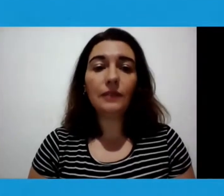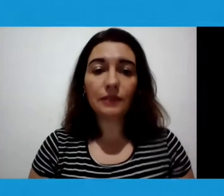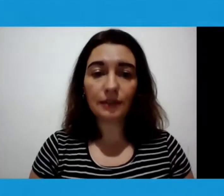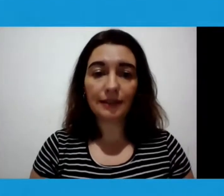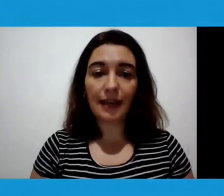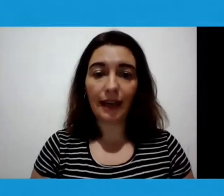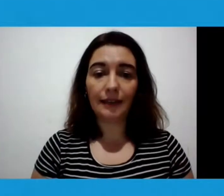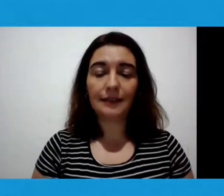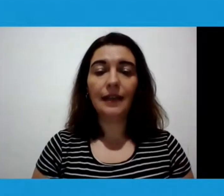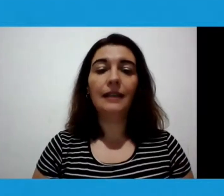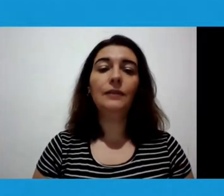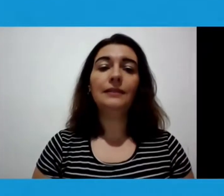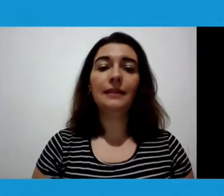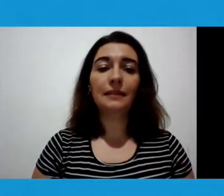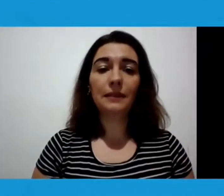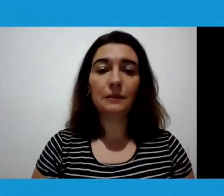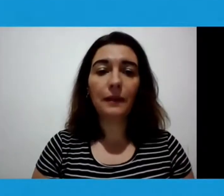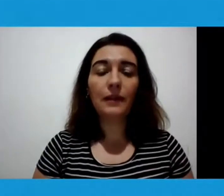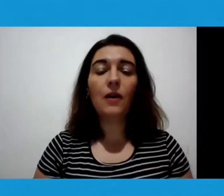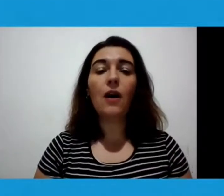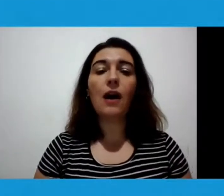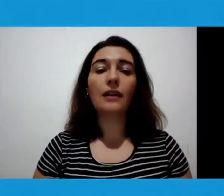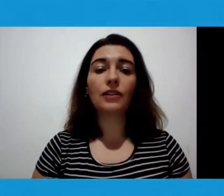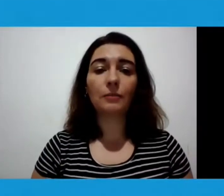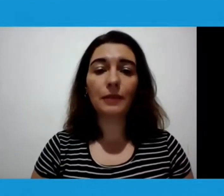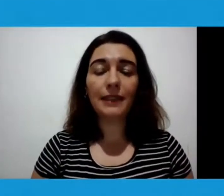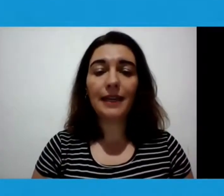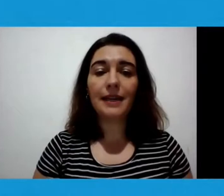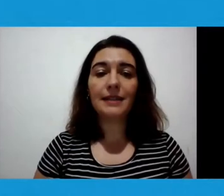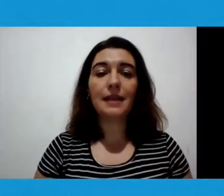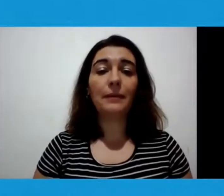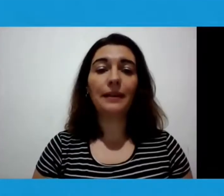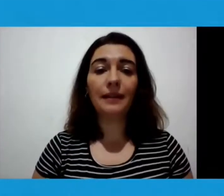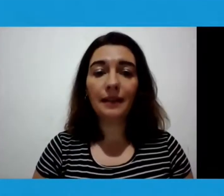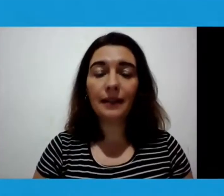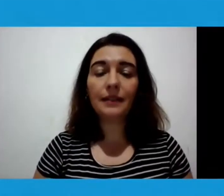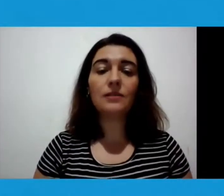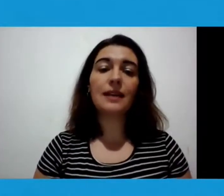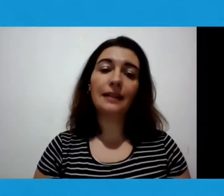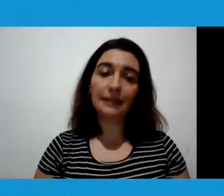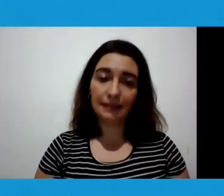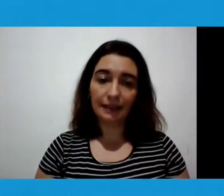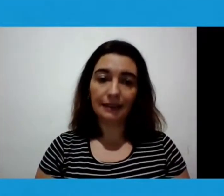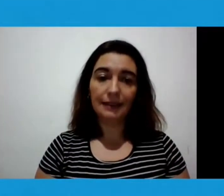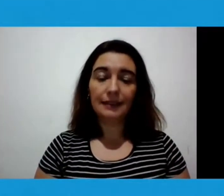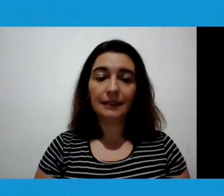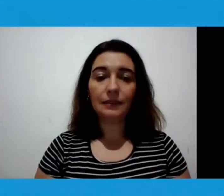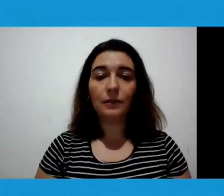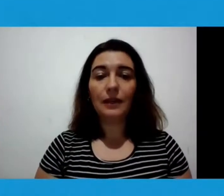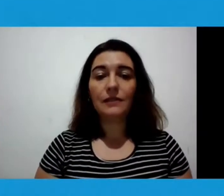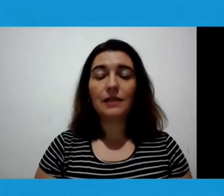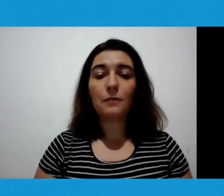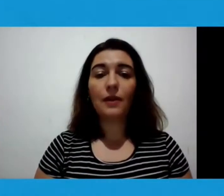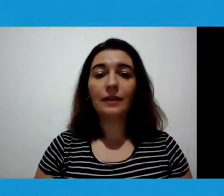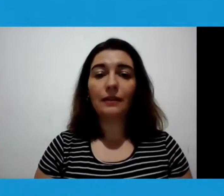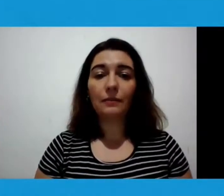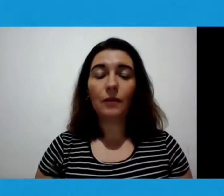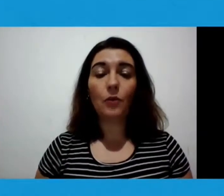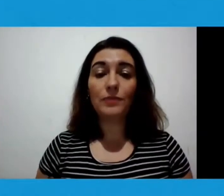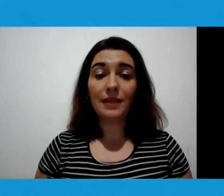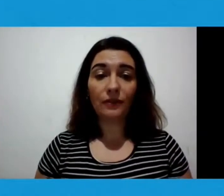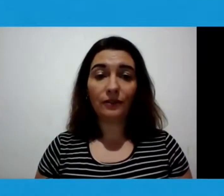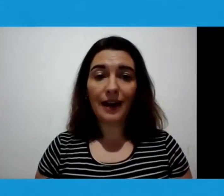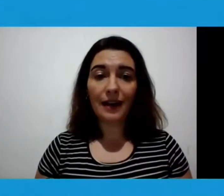diferentes línguas de sinais. Língua de sinais espanhola, japonesa, americana e australiana. Então, vocês